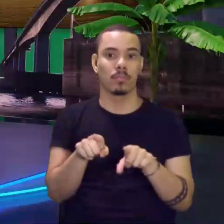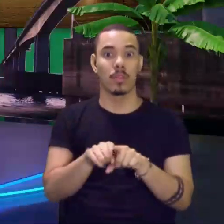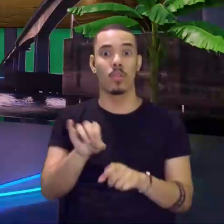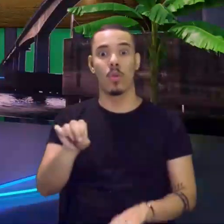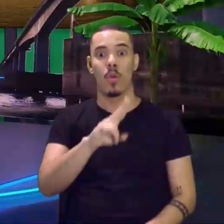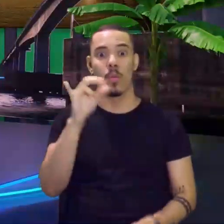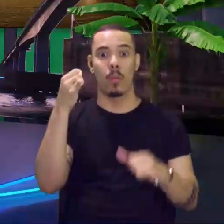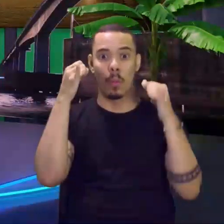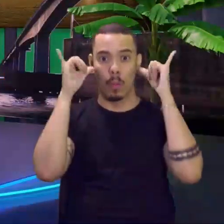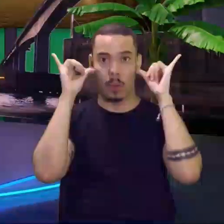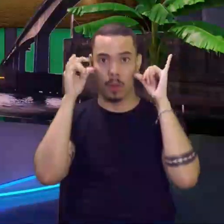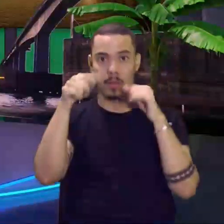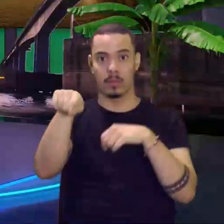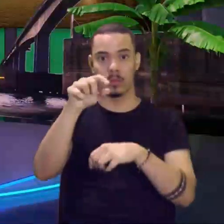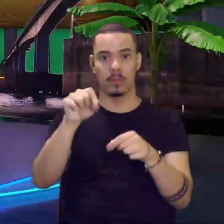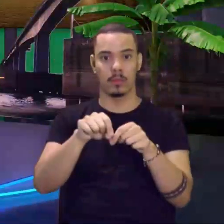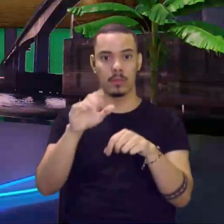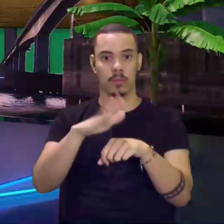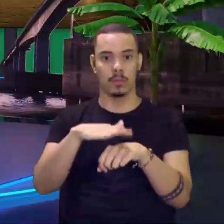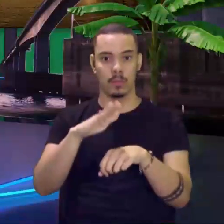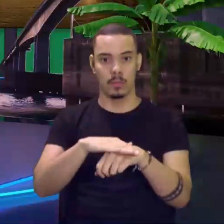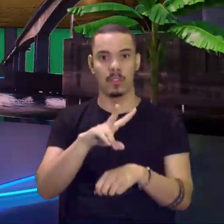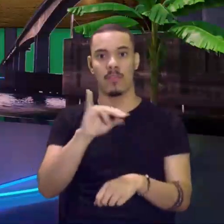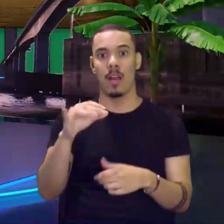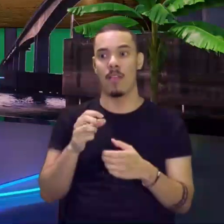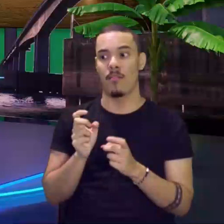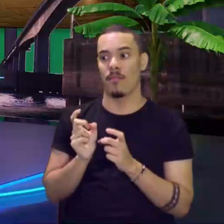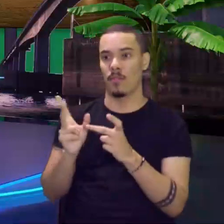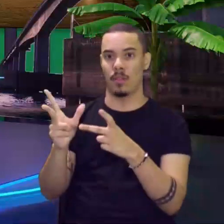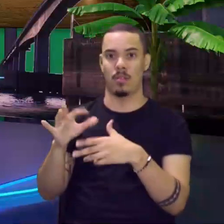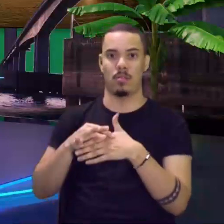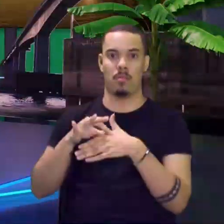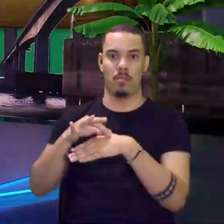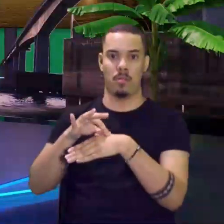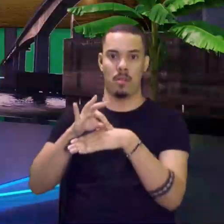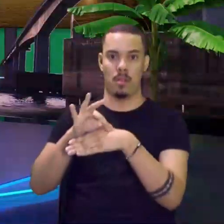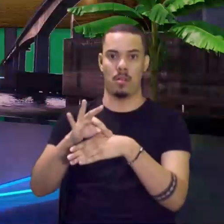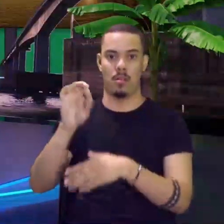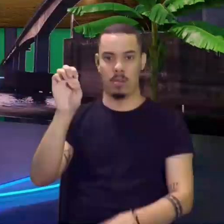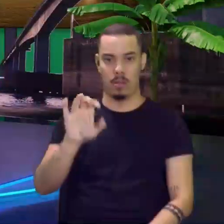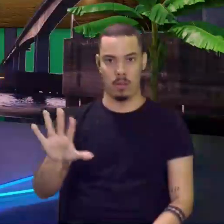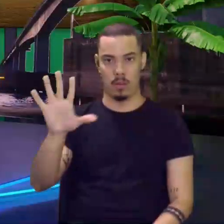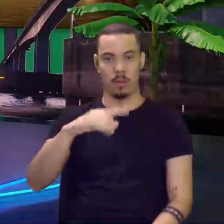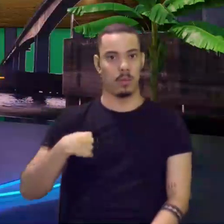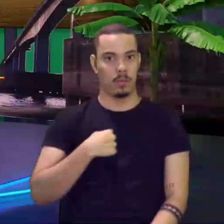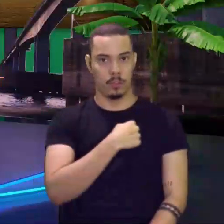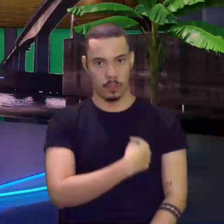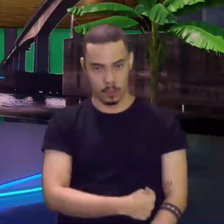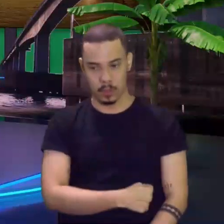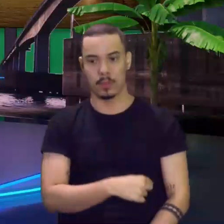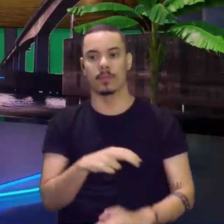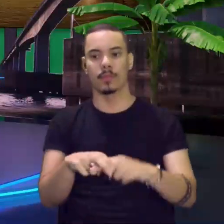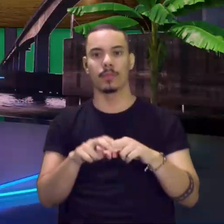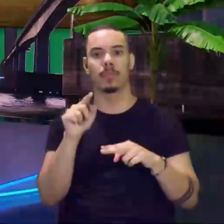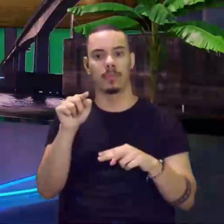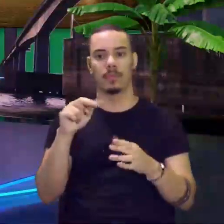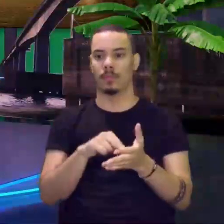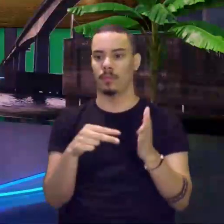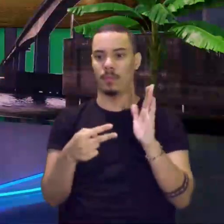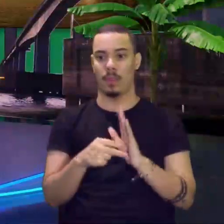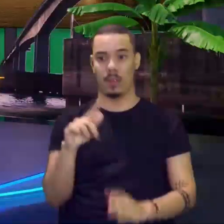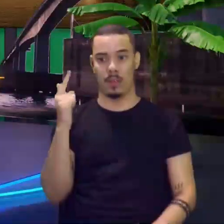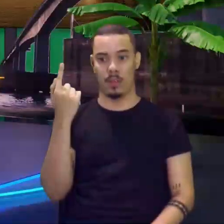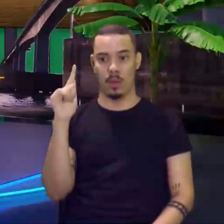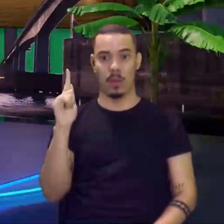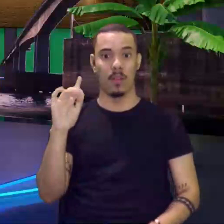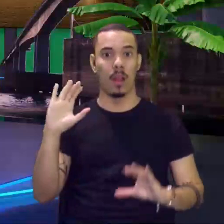boi que ele está criando aí, que mata e vai vender a carne lá na Europa, na China? Portanto, essa é a geografia. E